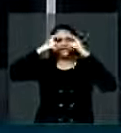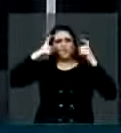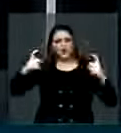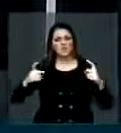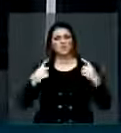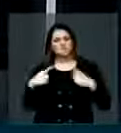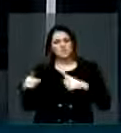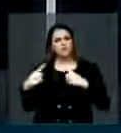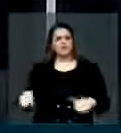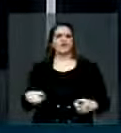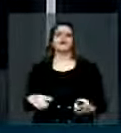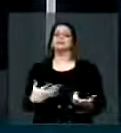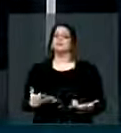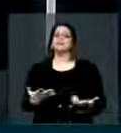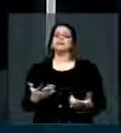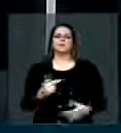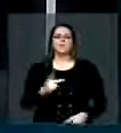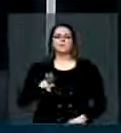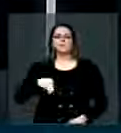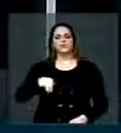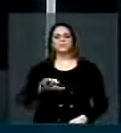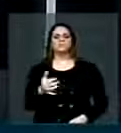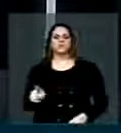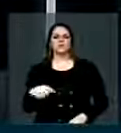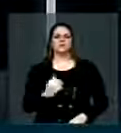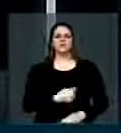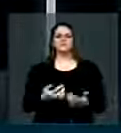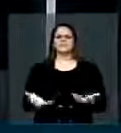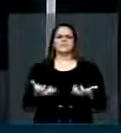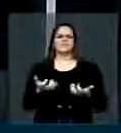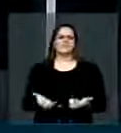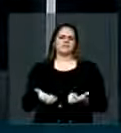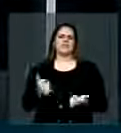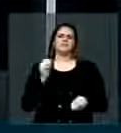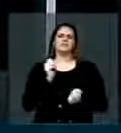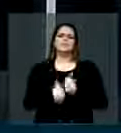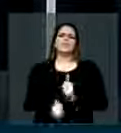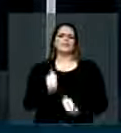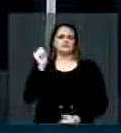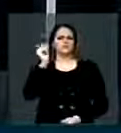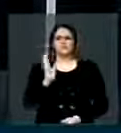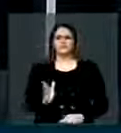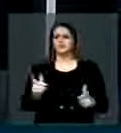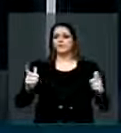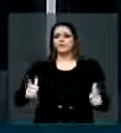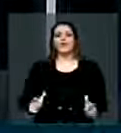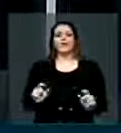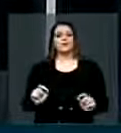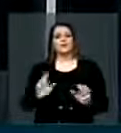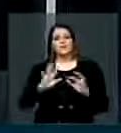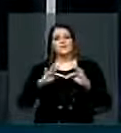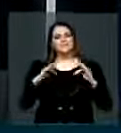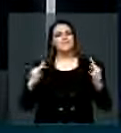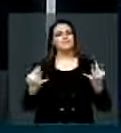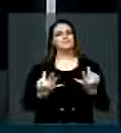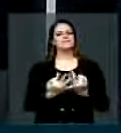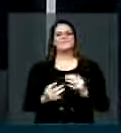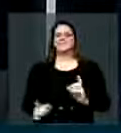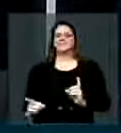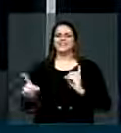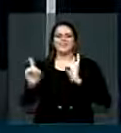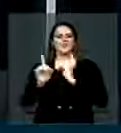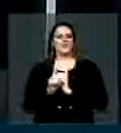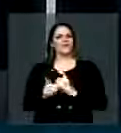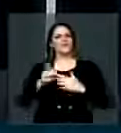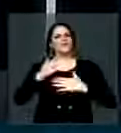que o futebol, que as modalidades esportivas do nosso país sejam o local para o encontro das famílias brasileiras. E